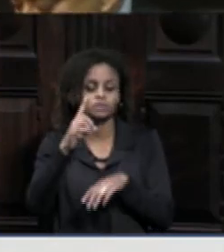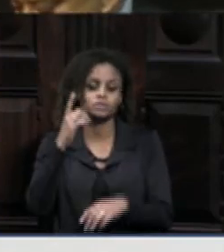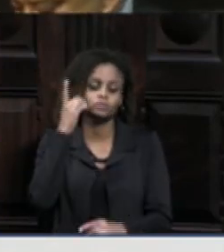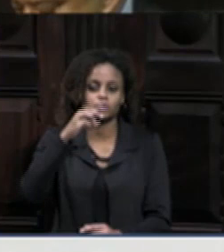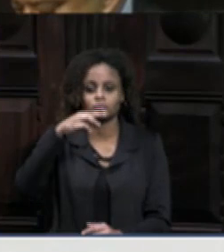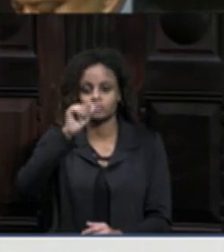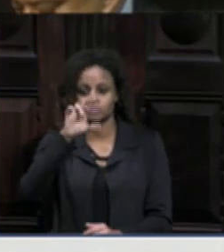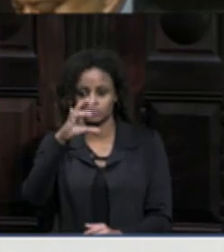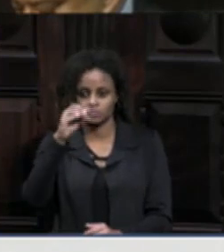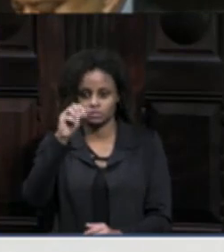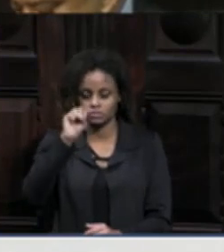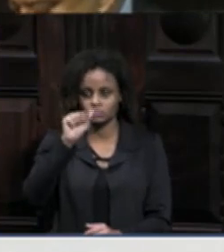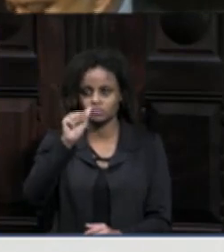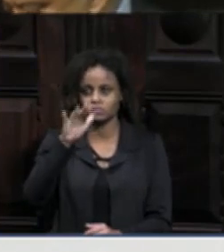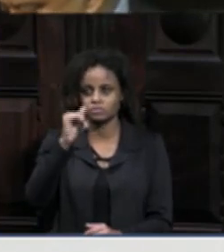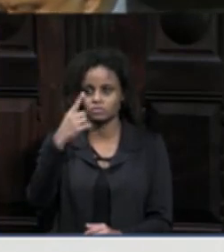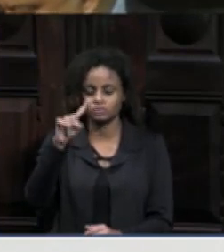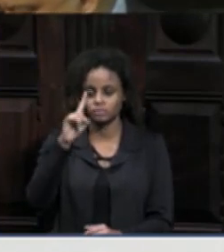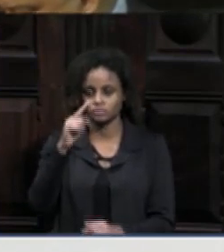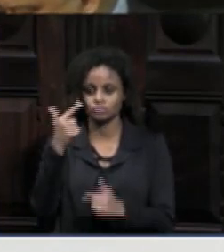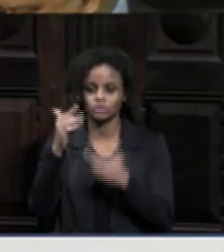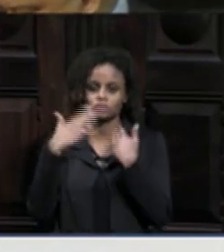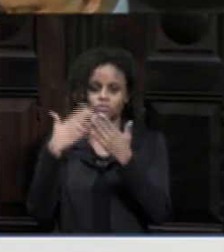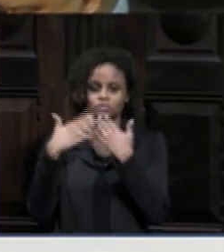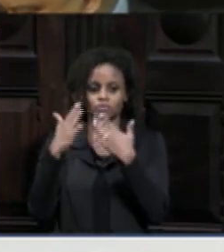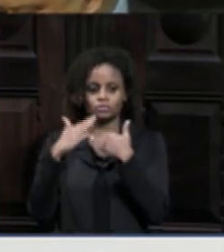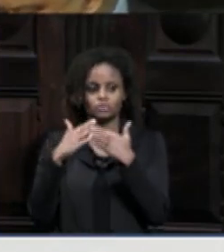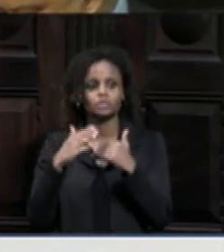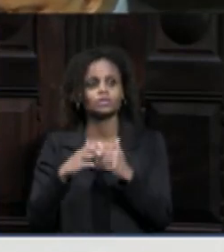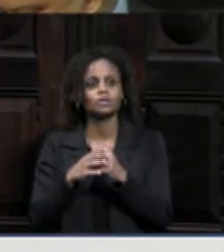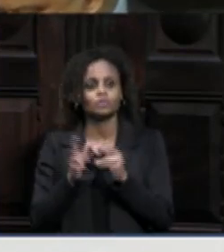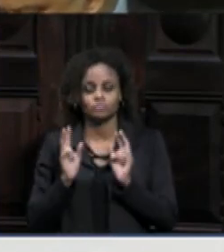não havendo que queira discutir, encerrada a discussão, em votação, os senhores que aprovam nessa comissão,